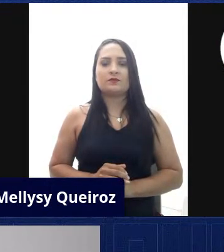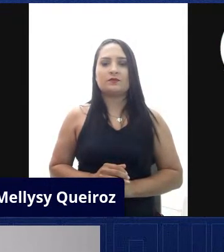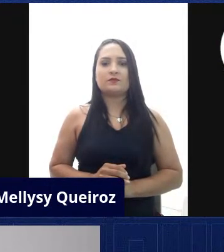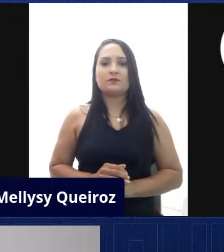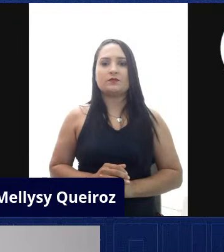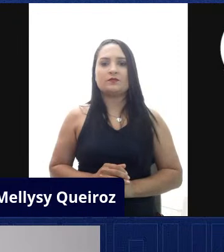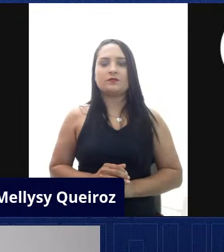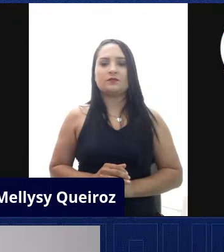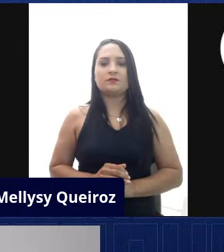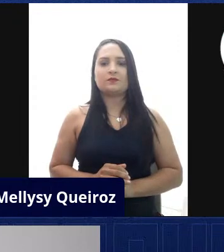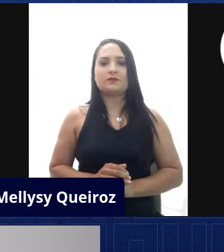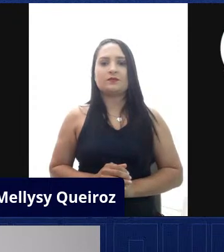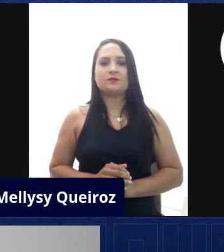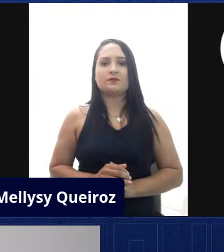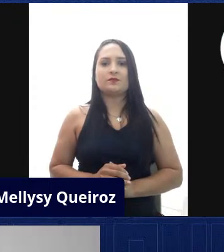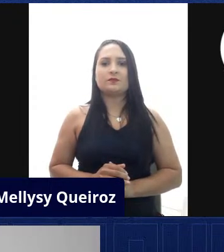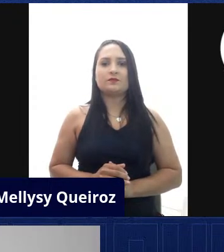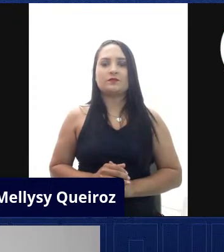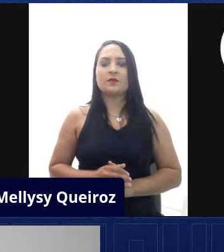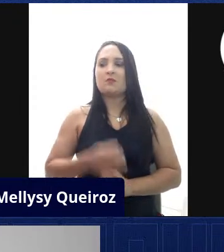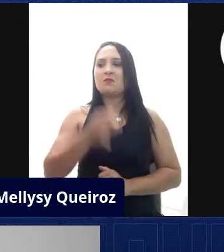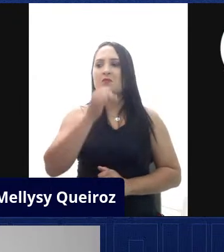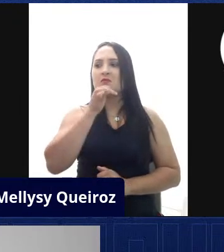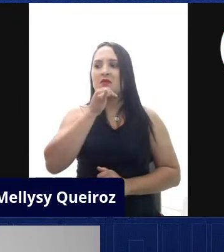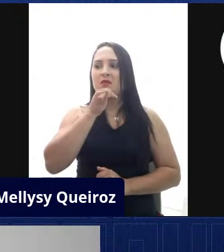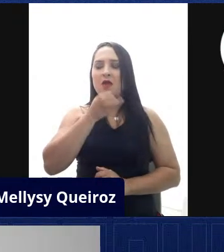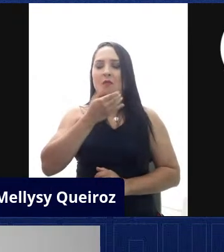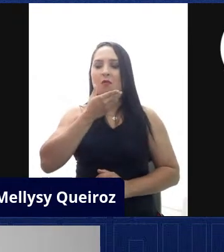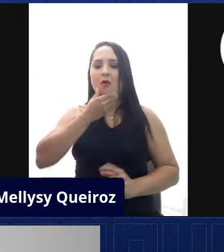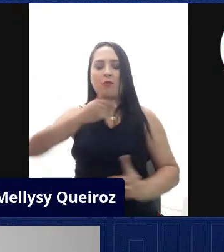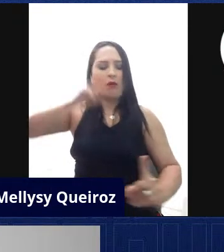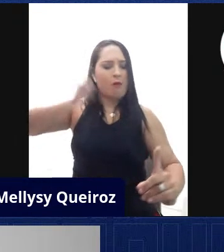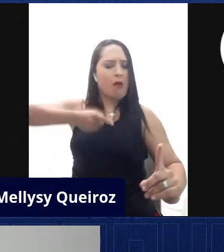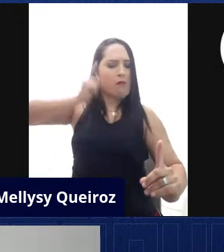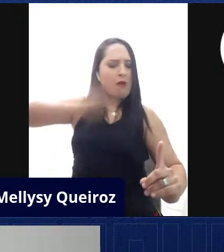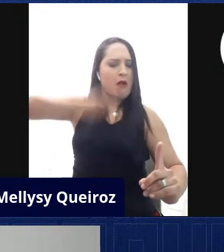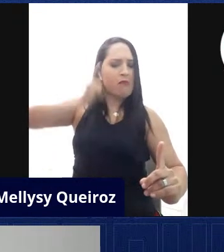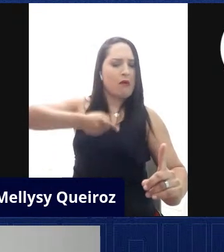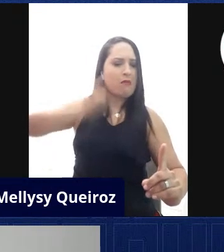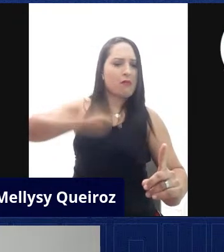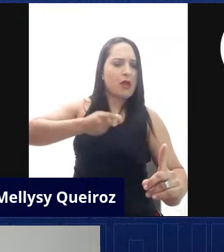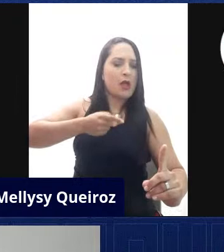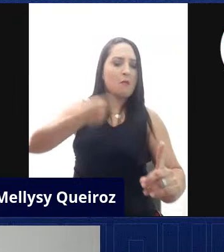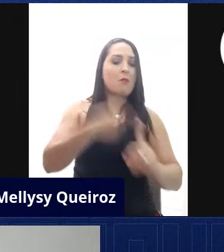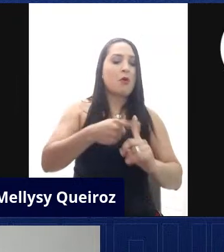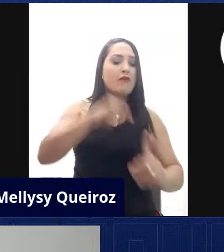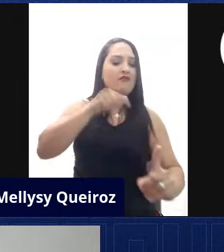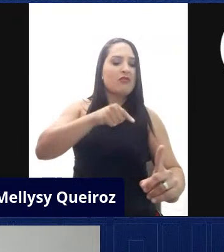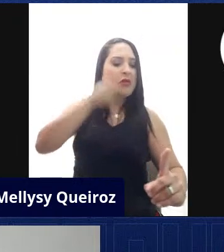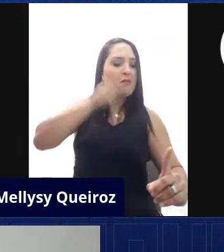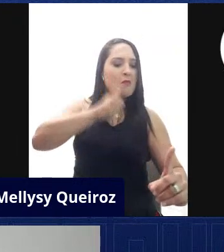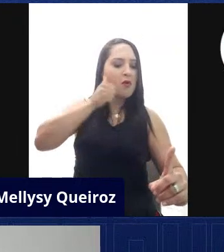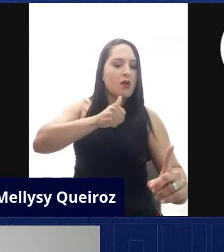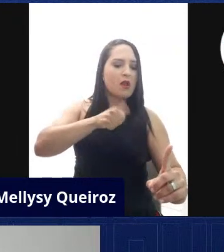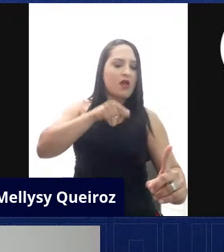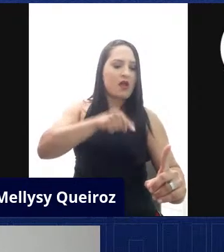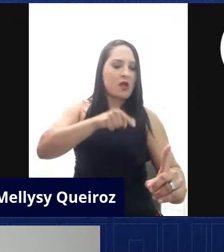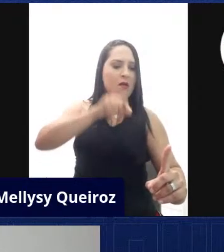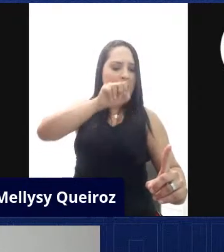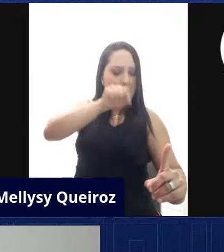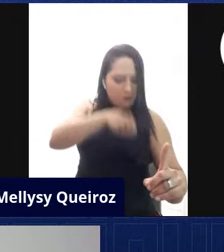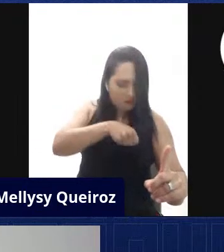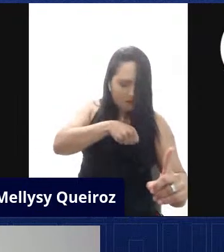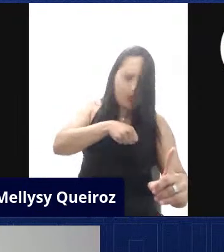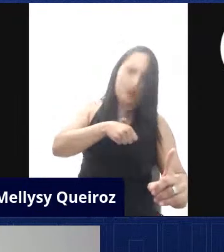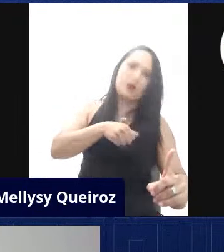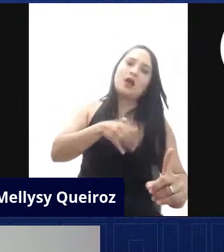dizer: você tem que baixar a cabeça porque simplesmente você nasceu mulher. E o papel da mulher é baixar a cabeça, é